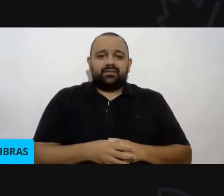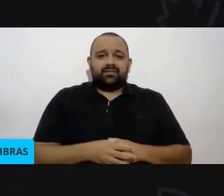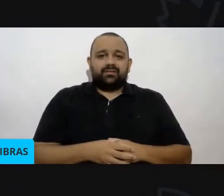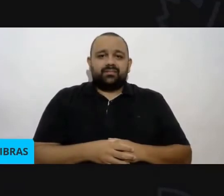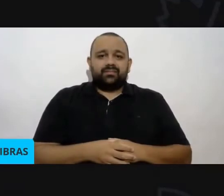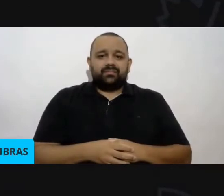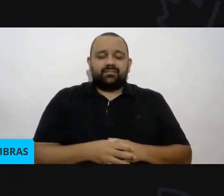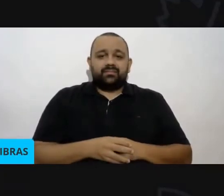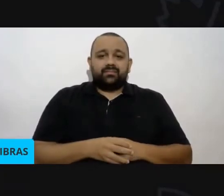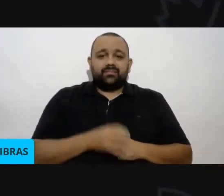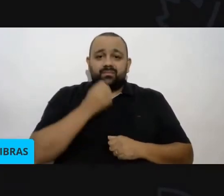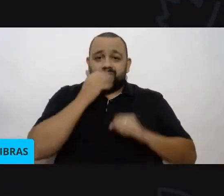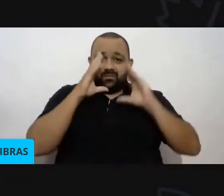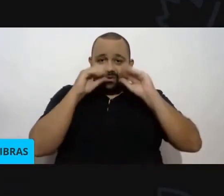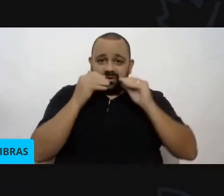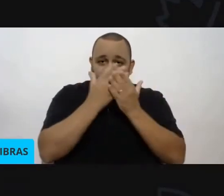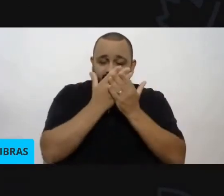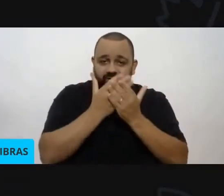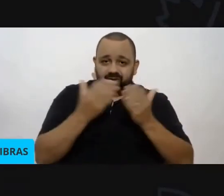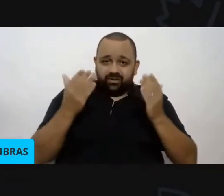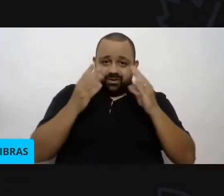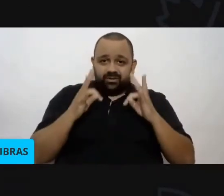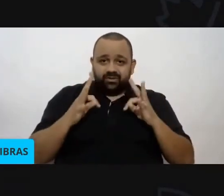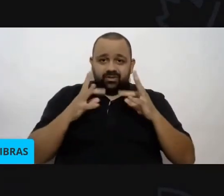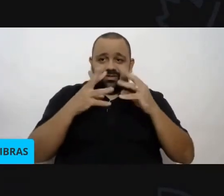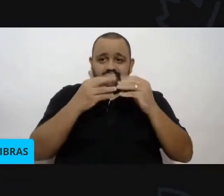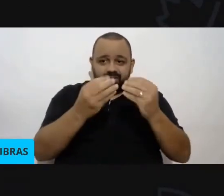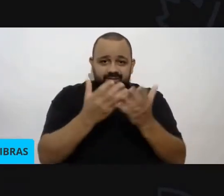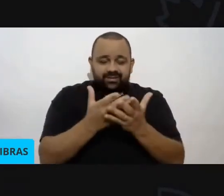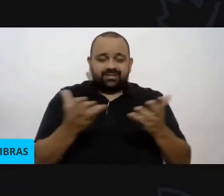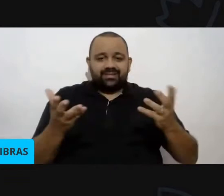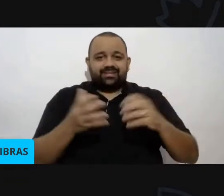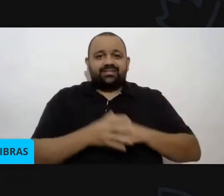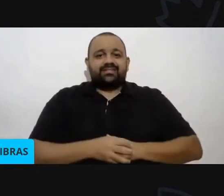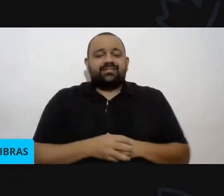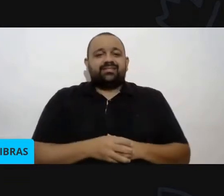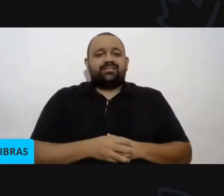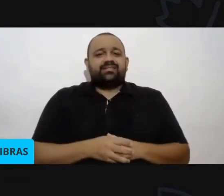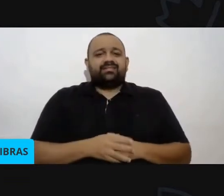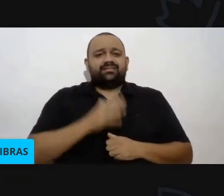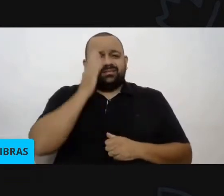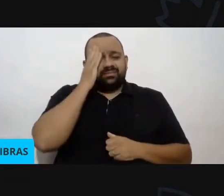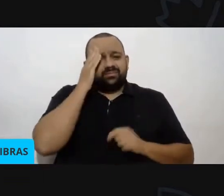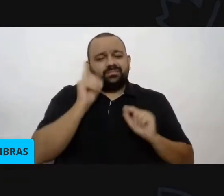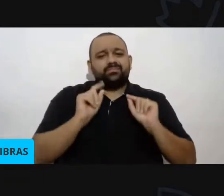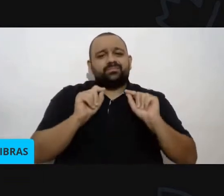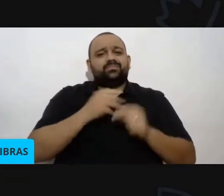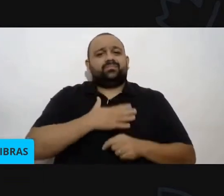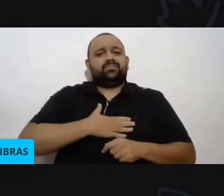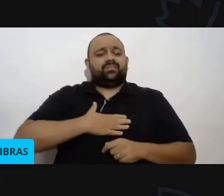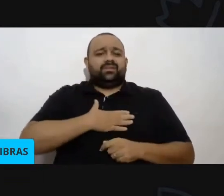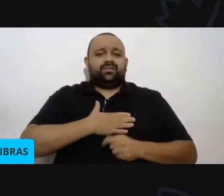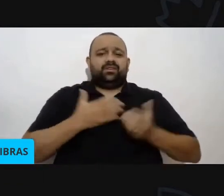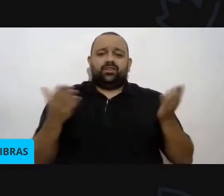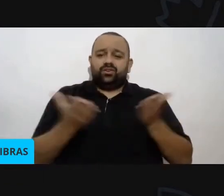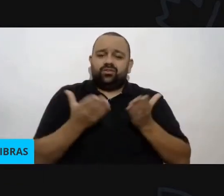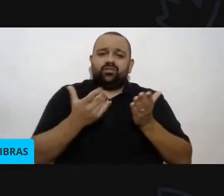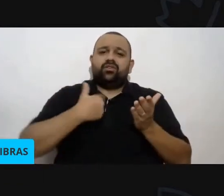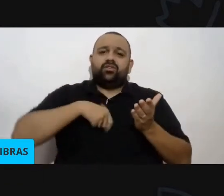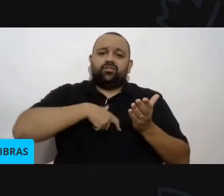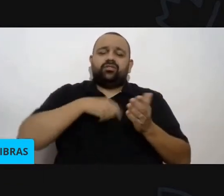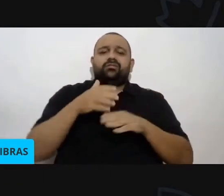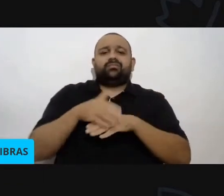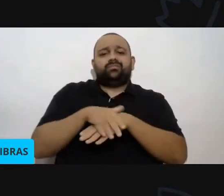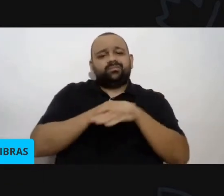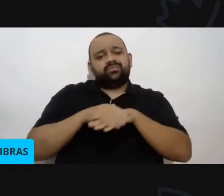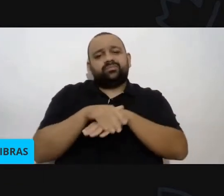Boa noite a todos e todas, né? É com muito prazer que nós estamos aqui hoje, né? Juntamente